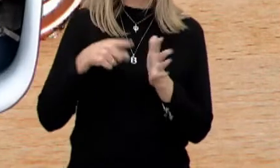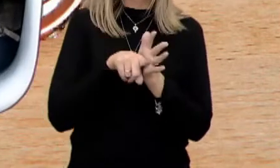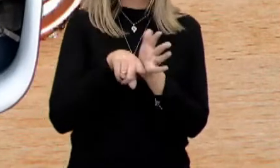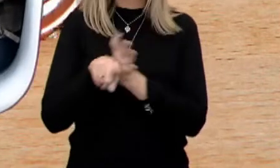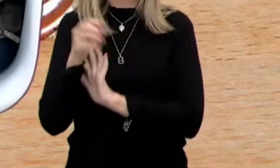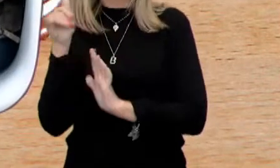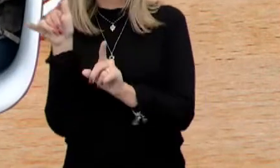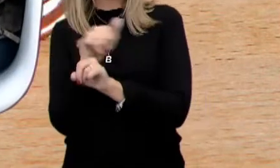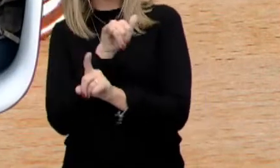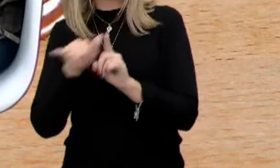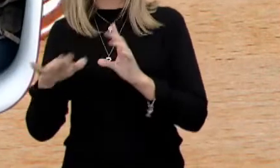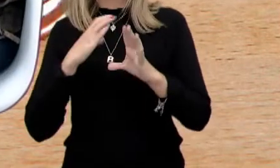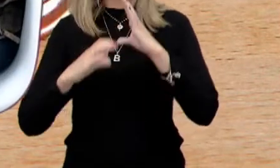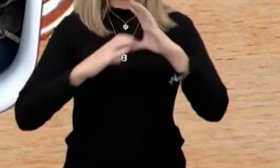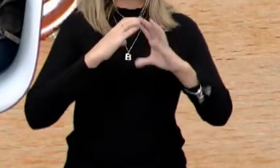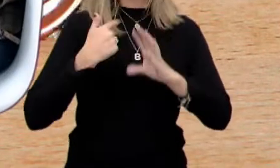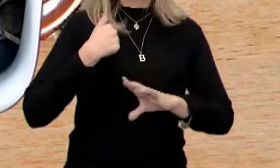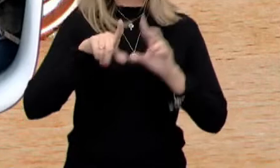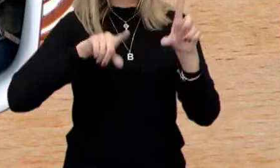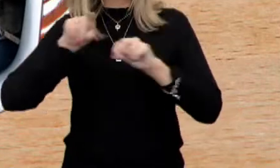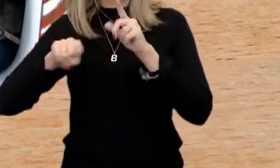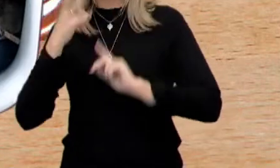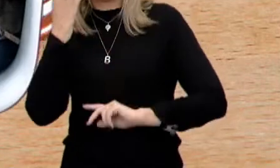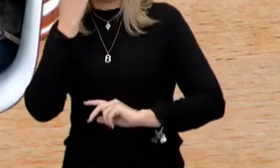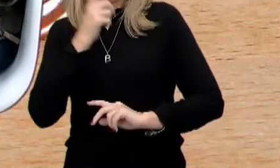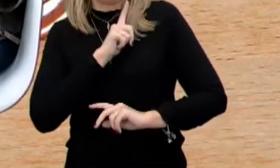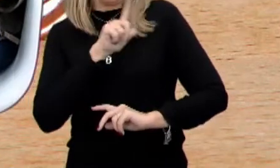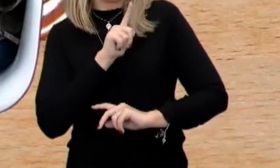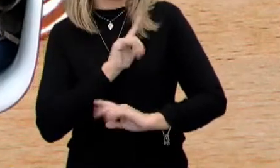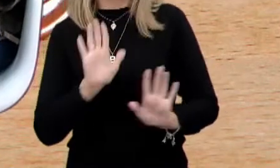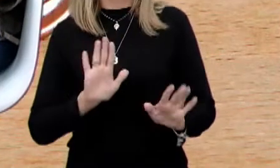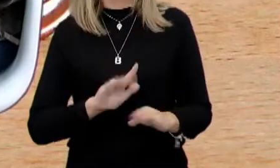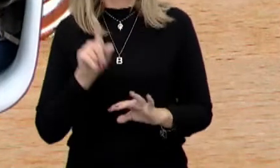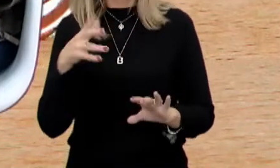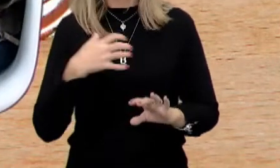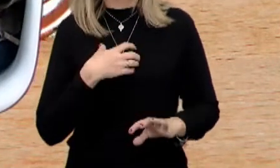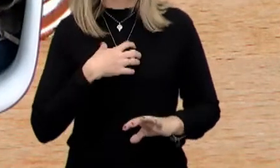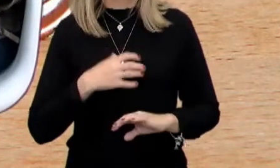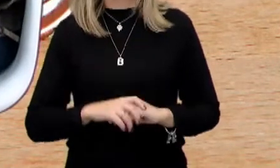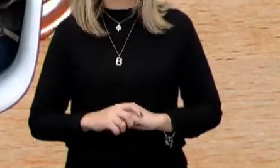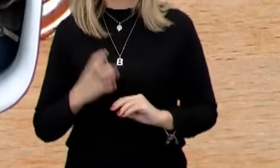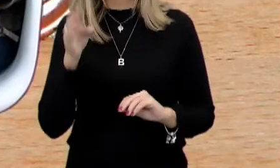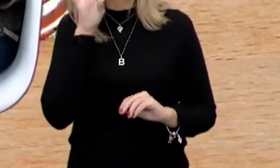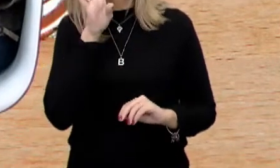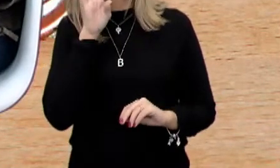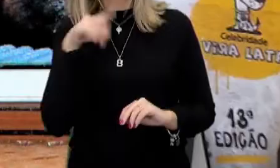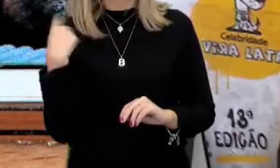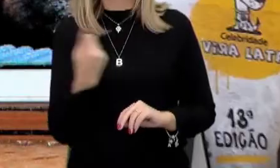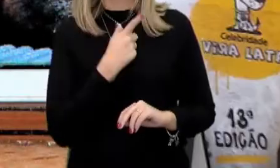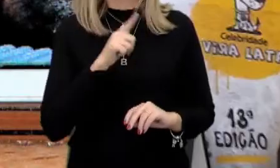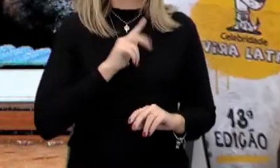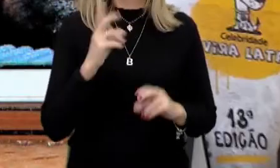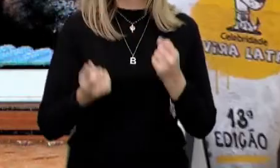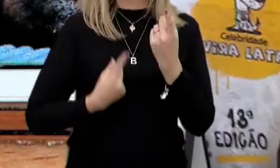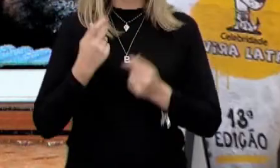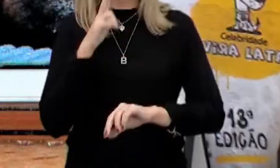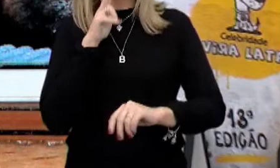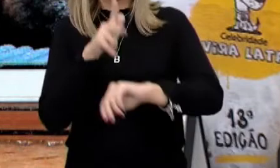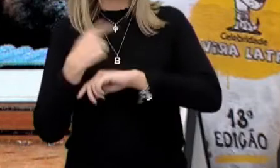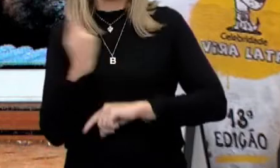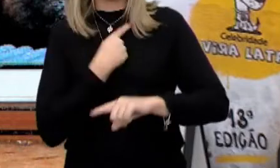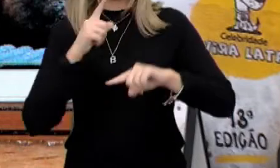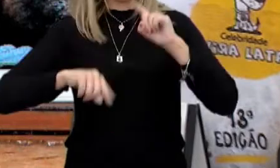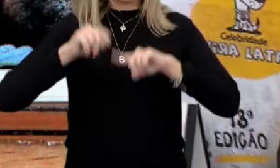pesquisa e de estratégia de comunicação que eu escolhi adotar, né? Dessa maneira. É muito legal, gente. A gente tem alguns vídeos aí no nosso